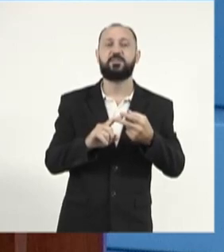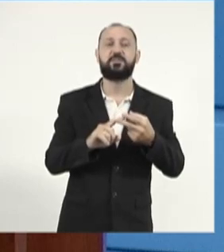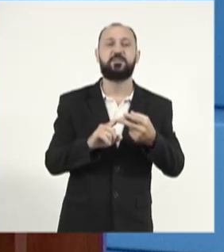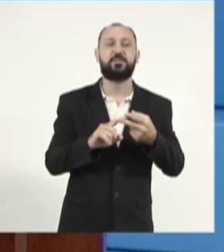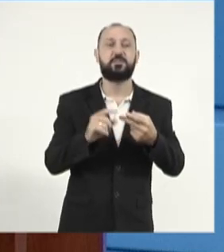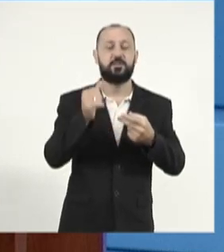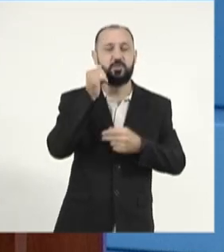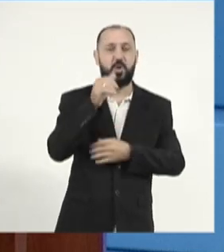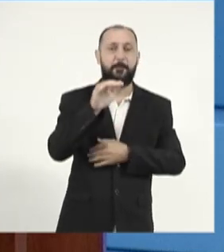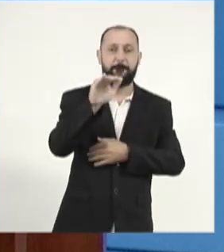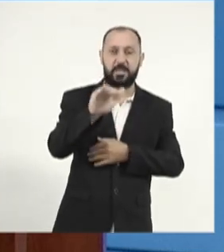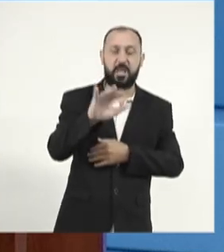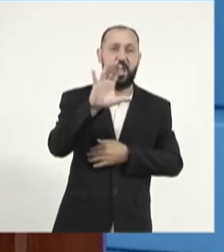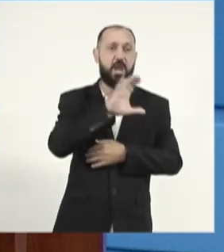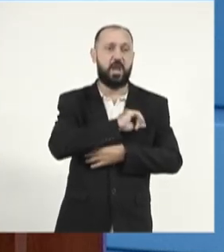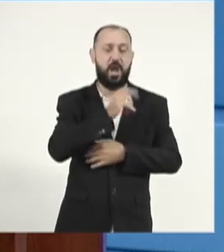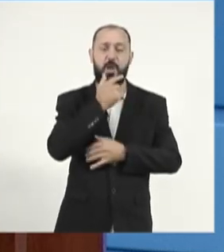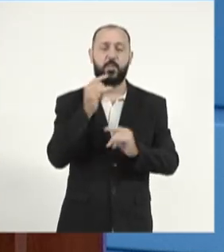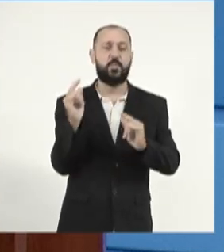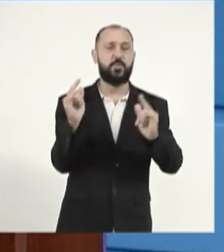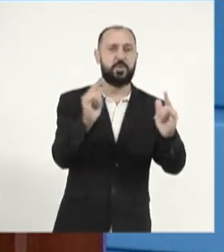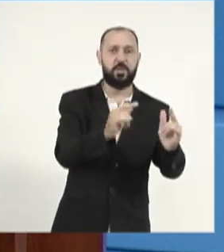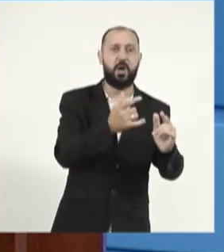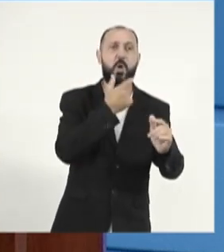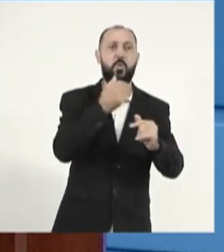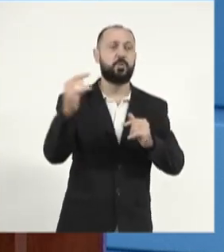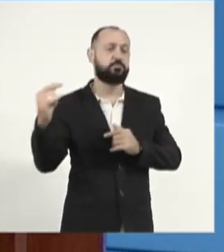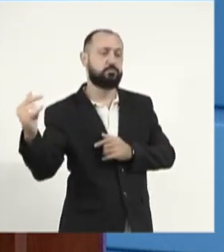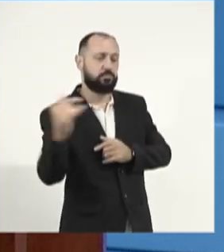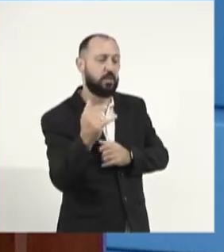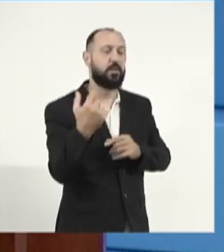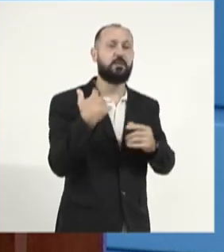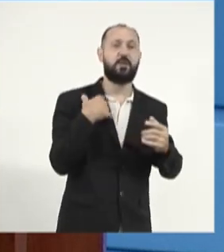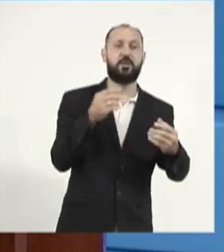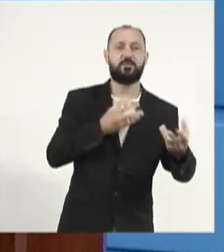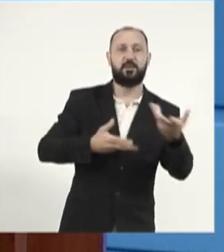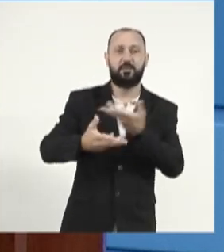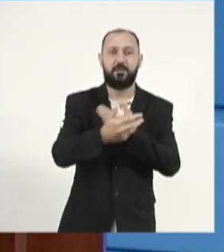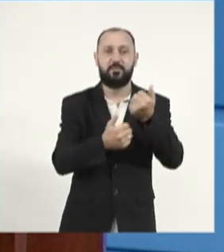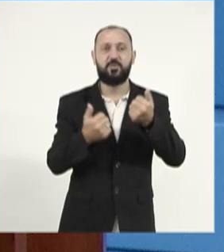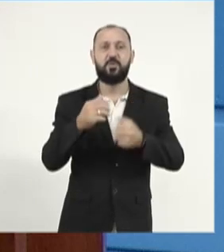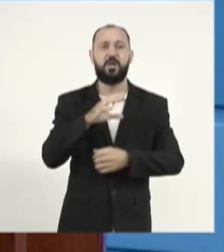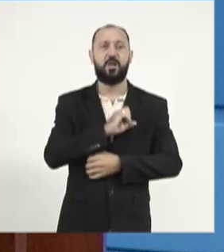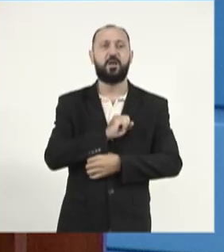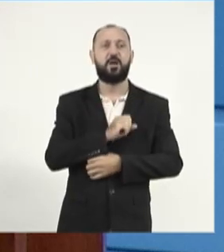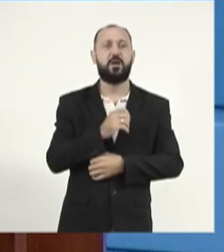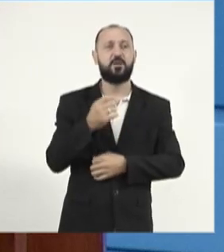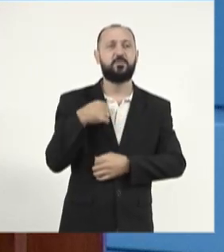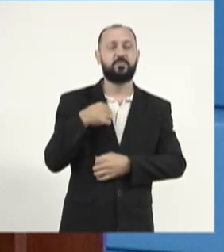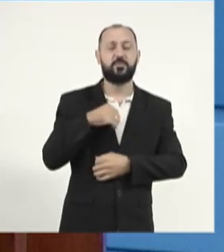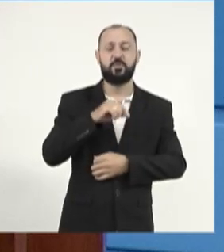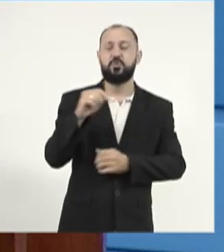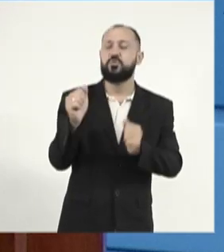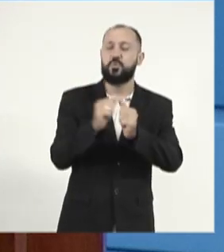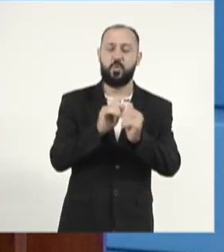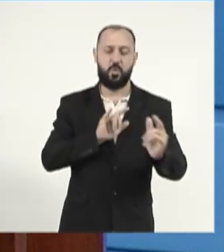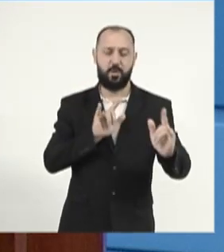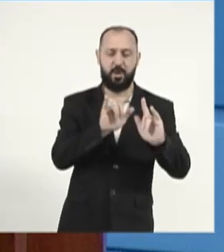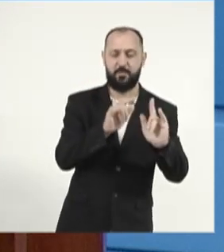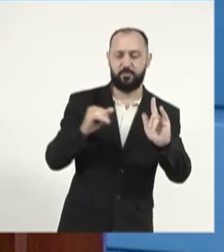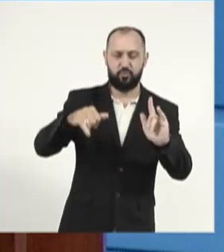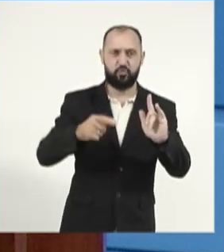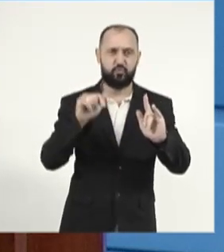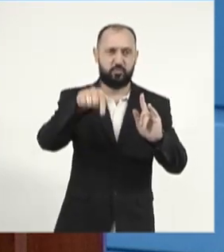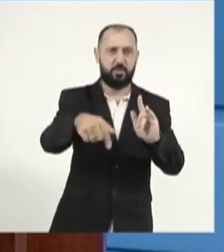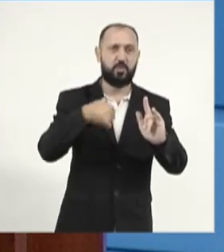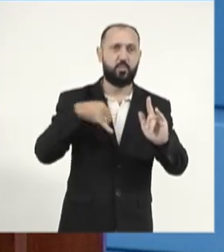de uma menina que ama um menino, mas de um outro menino que também ama ela, sabe, um triângulo amoroso, de João que amava Maria, que ama